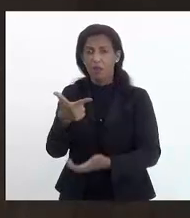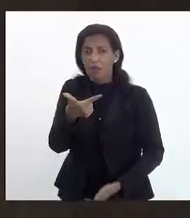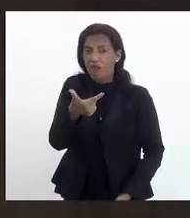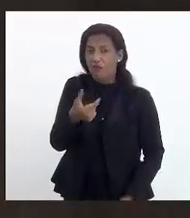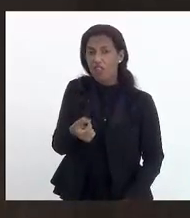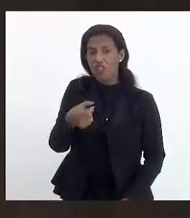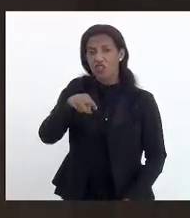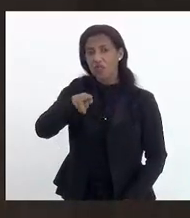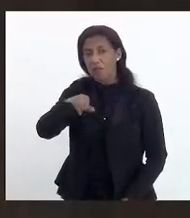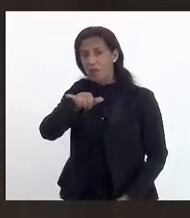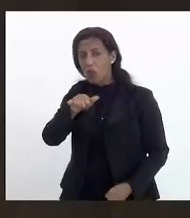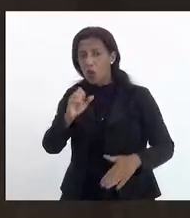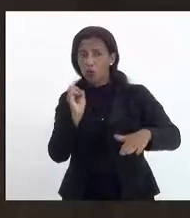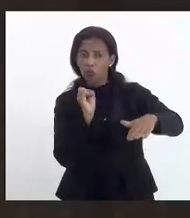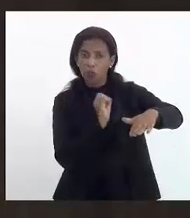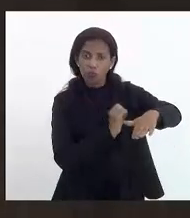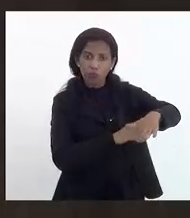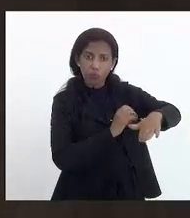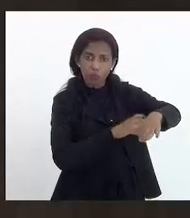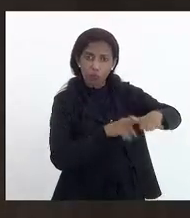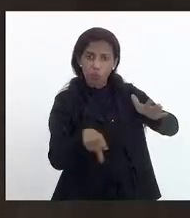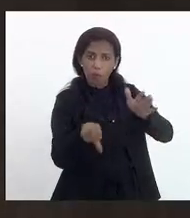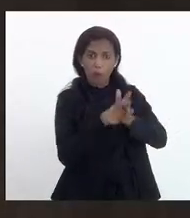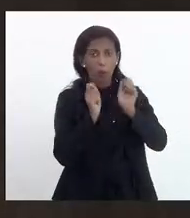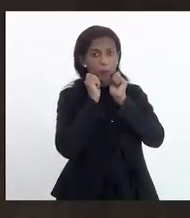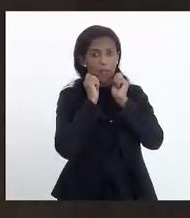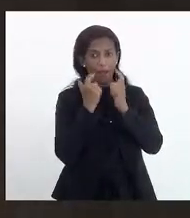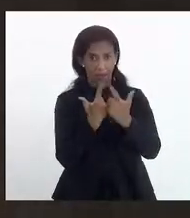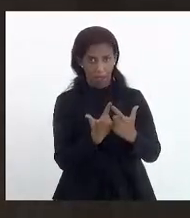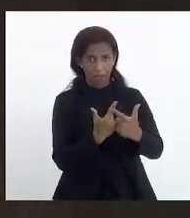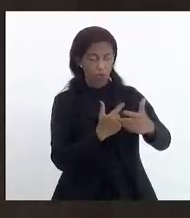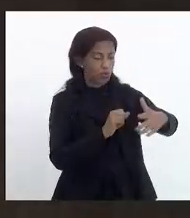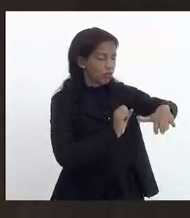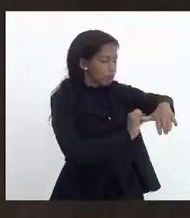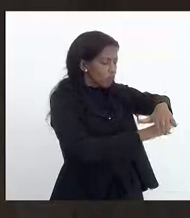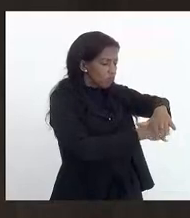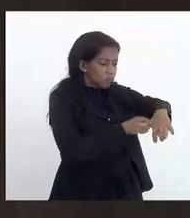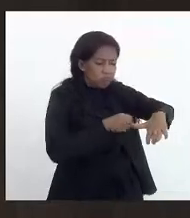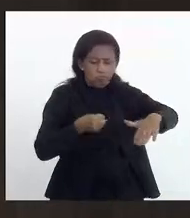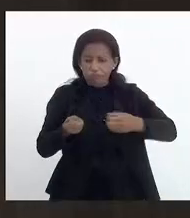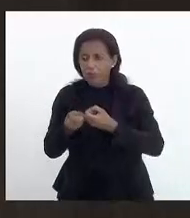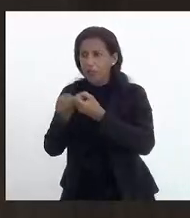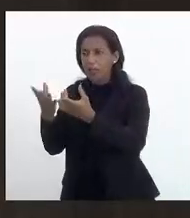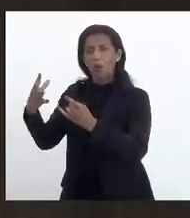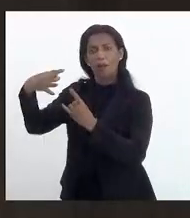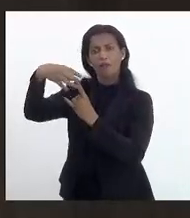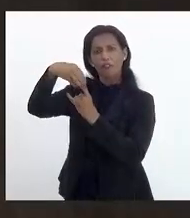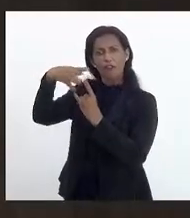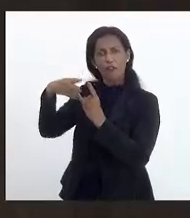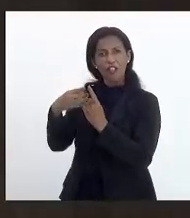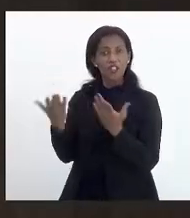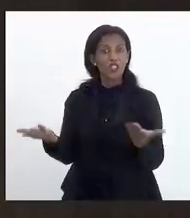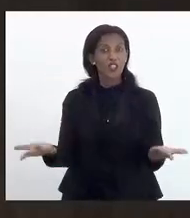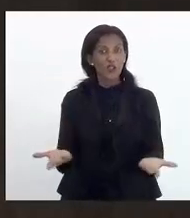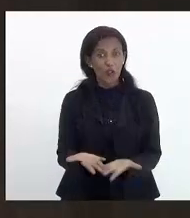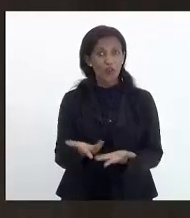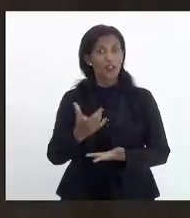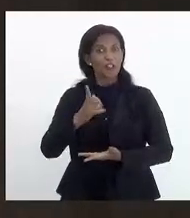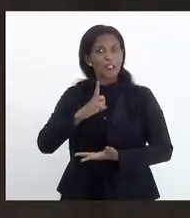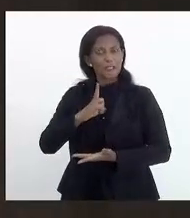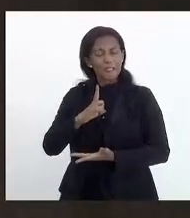milhões dos fundos da Assembleia Legislativa Fiocruz, e hoje tem um